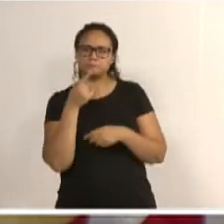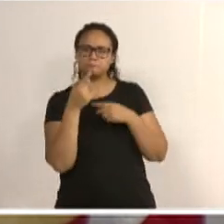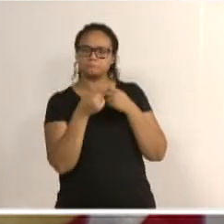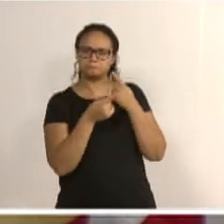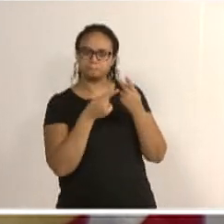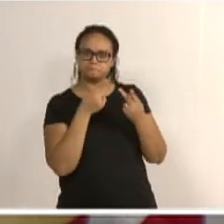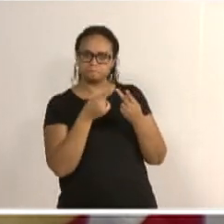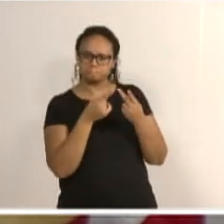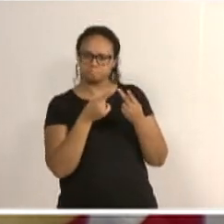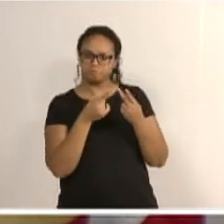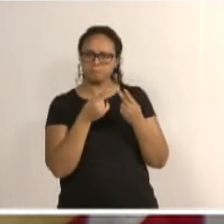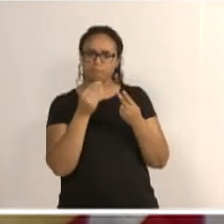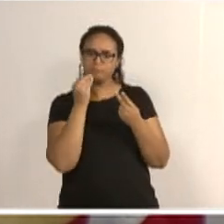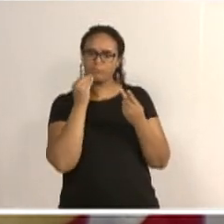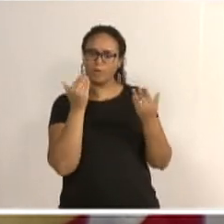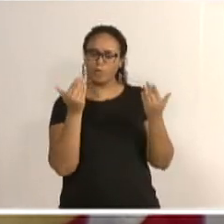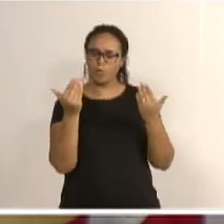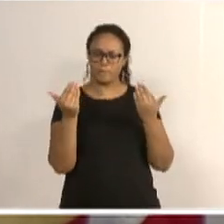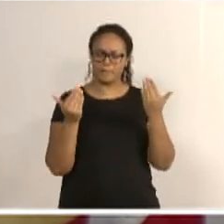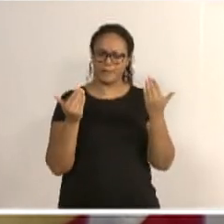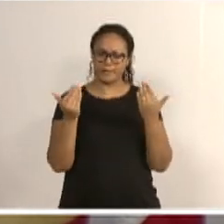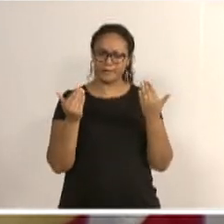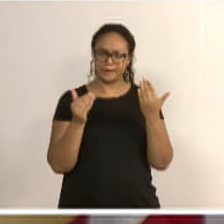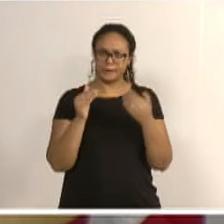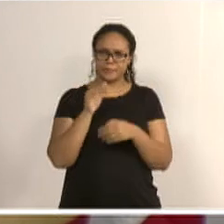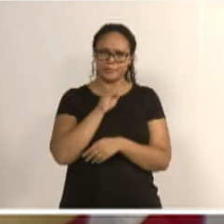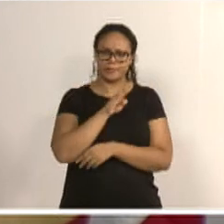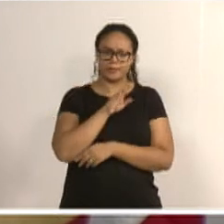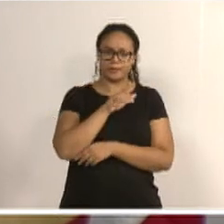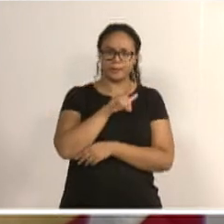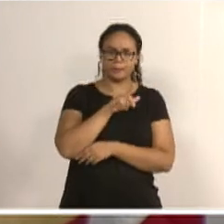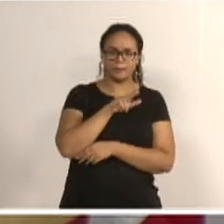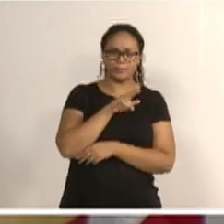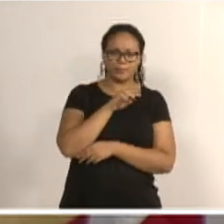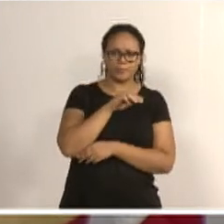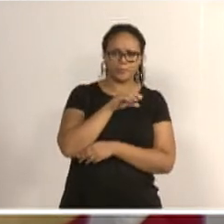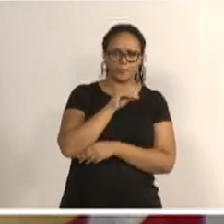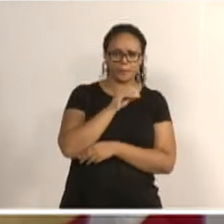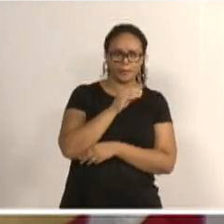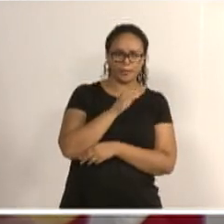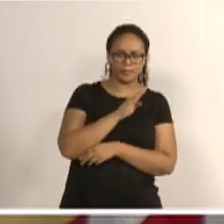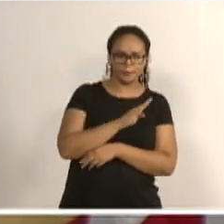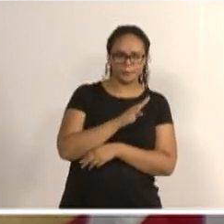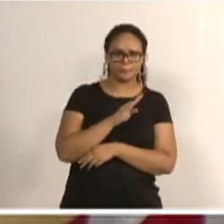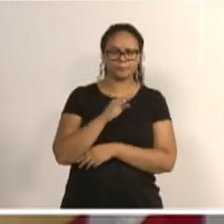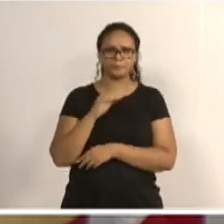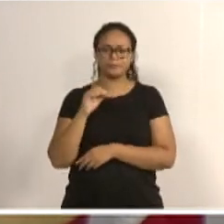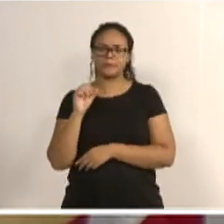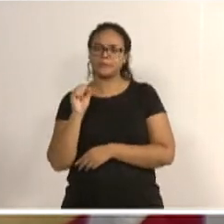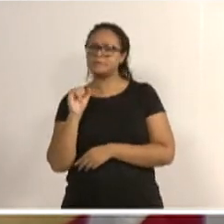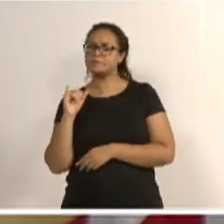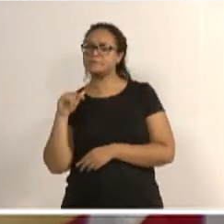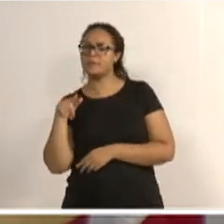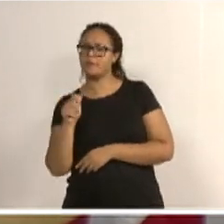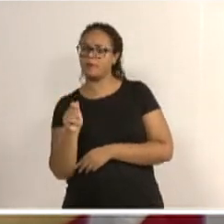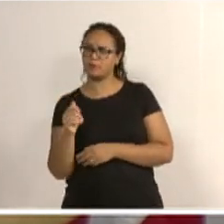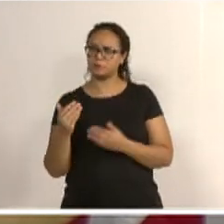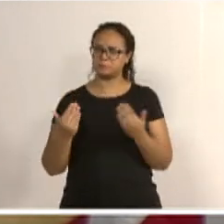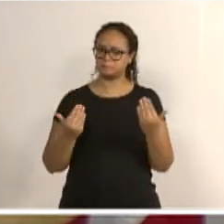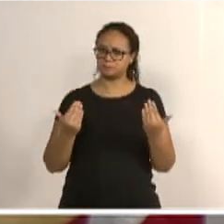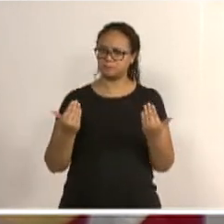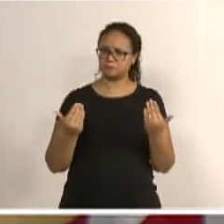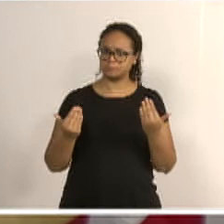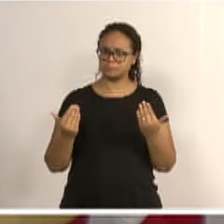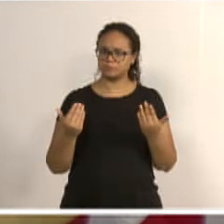fazendo um comparativo da empresa Blumob com a Glória, com o consórcio SIGA. Porque lá em dezembro de 2015, o